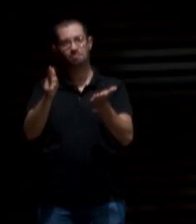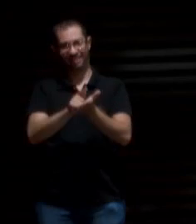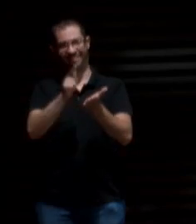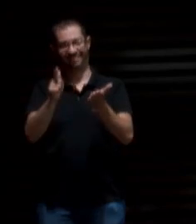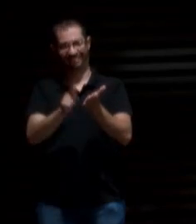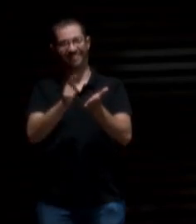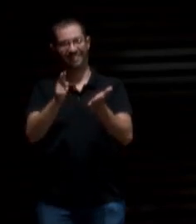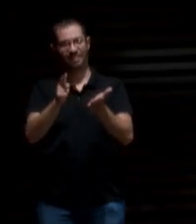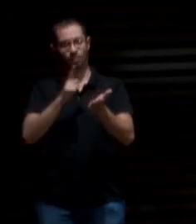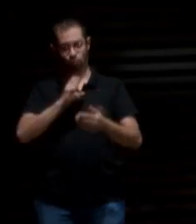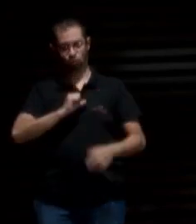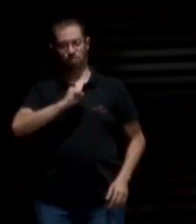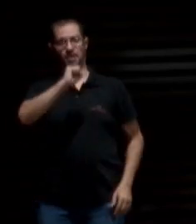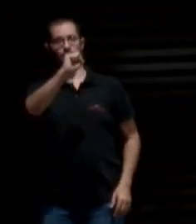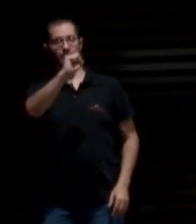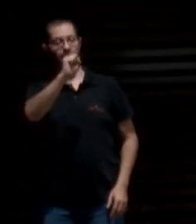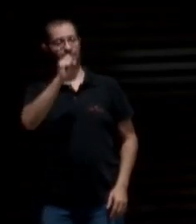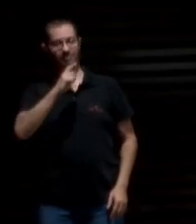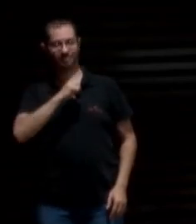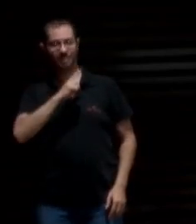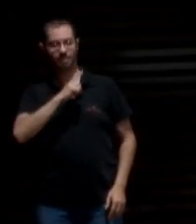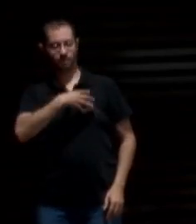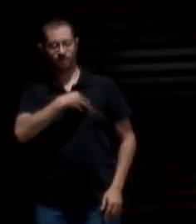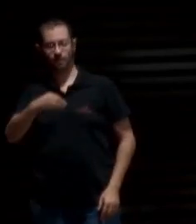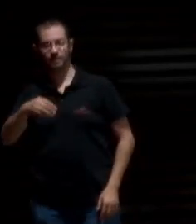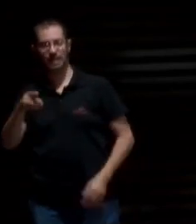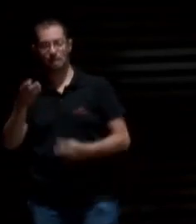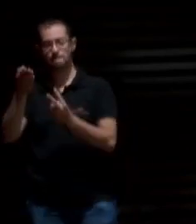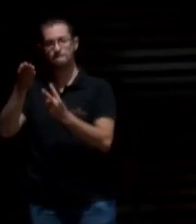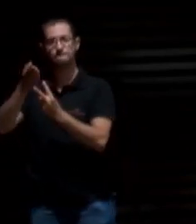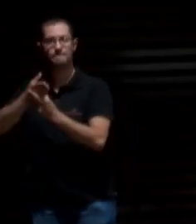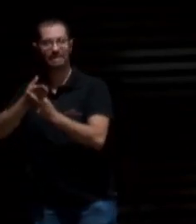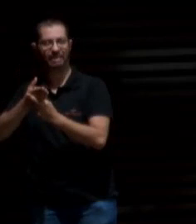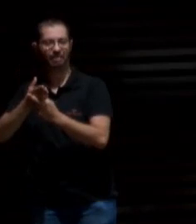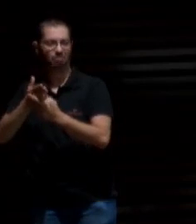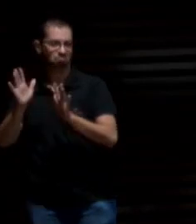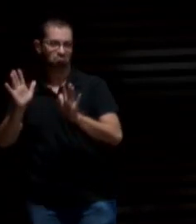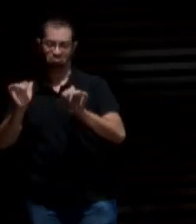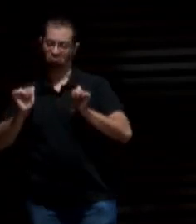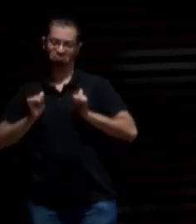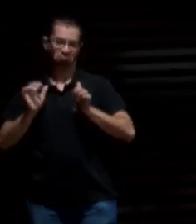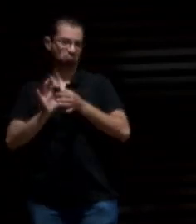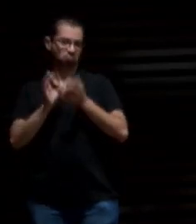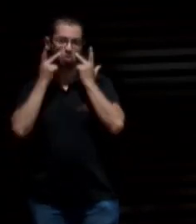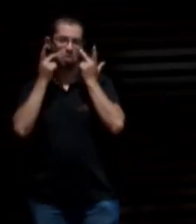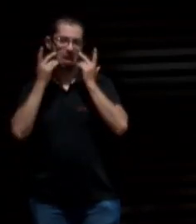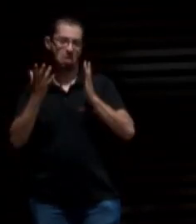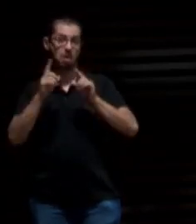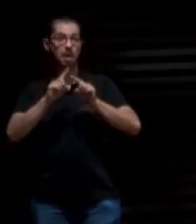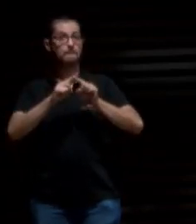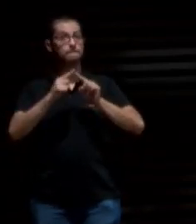Não tem problema. Mas quando alguém, um jogador de vôlei, se posiciona dizendo que aquilo não está certo, esse